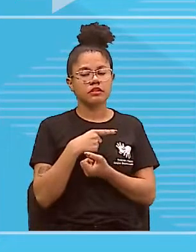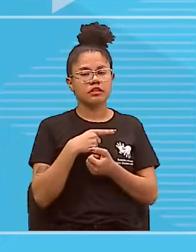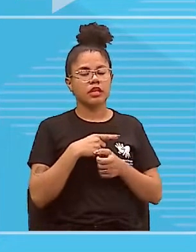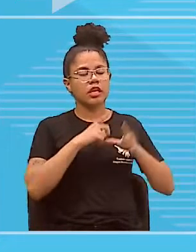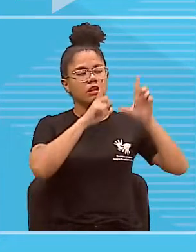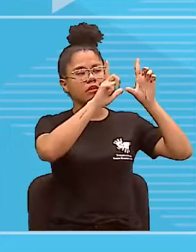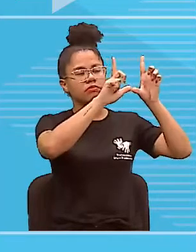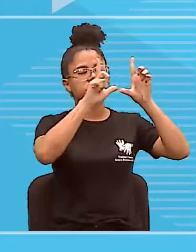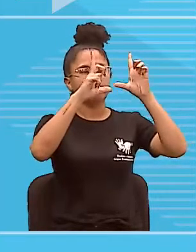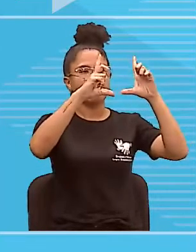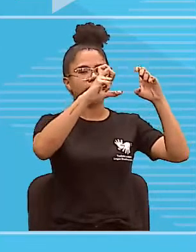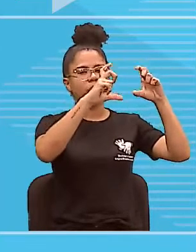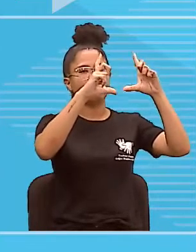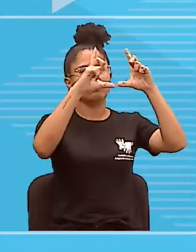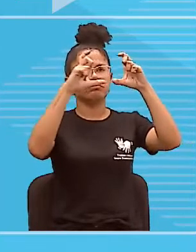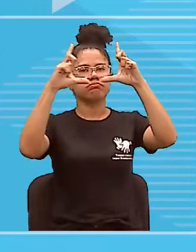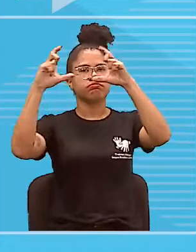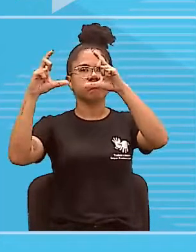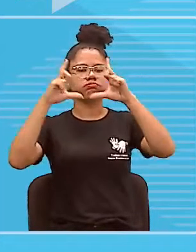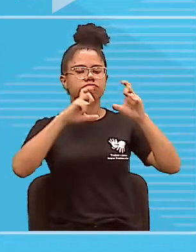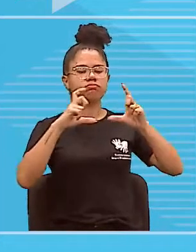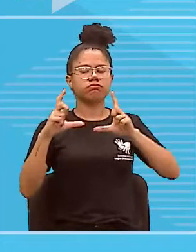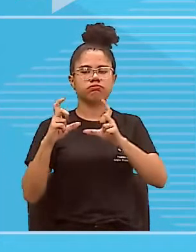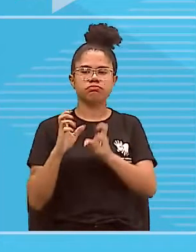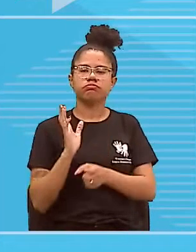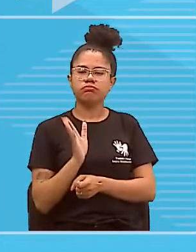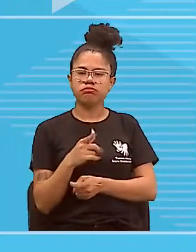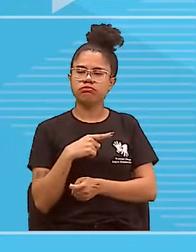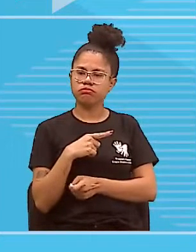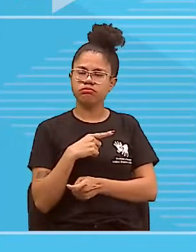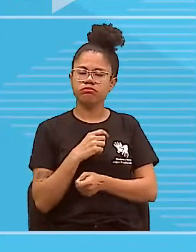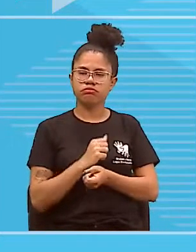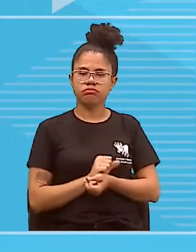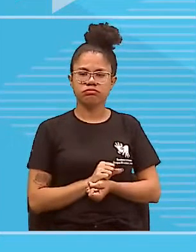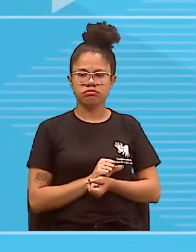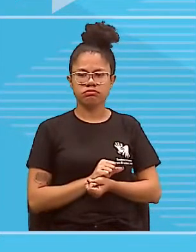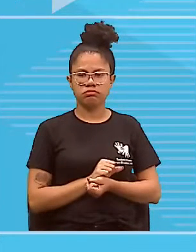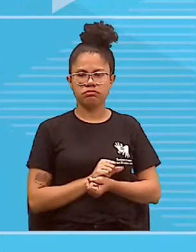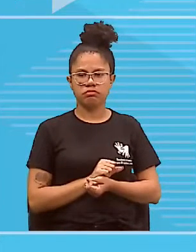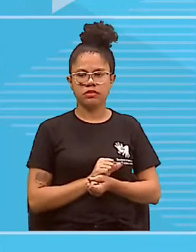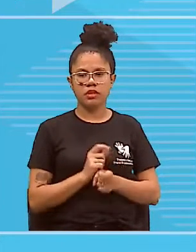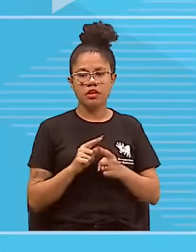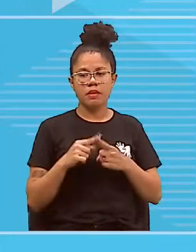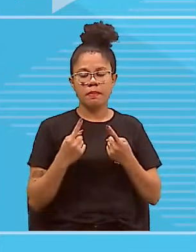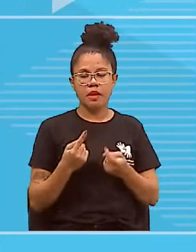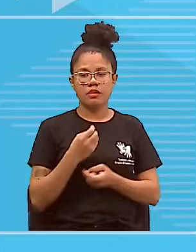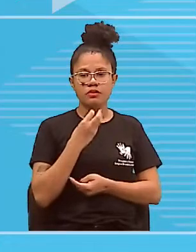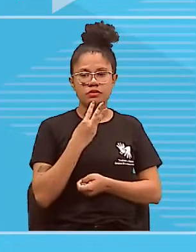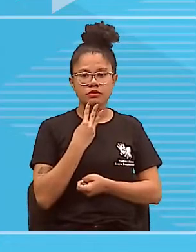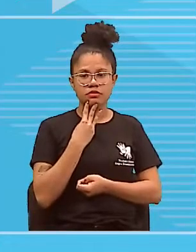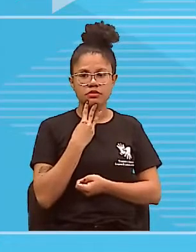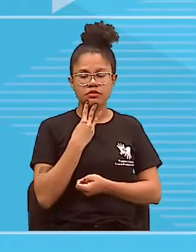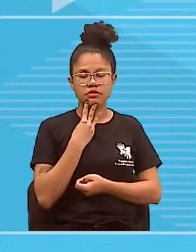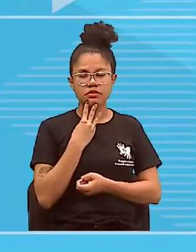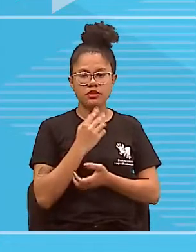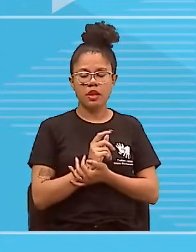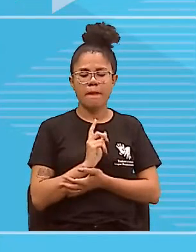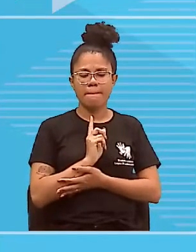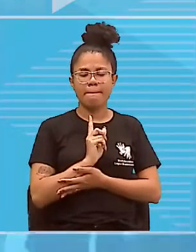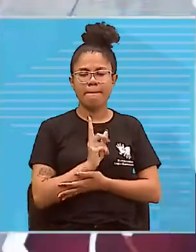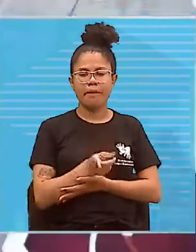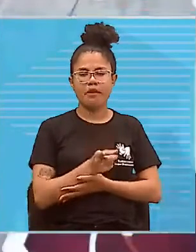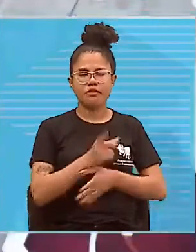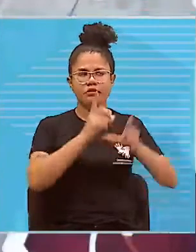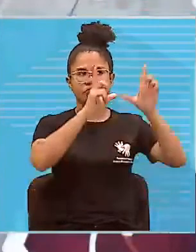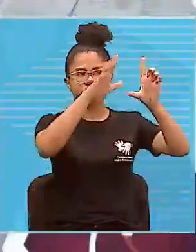quadros os feitos que ele havia feito né então Milton mandou retirar todos os